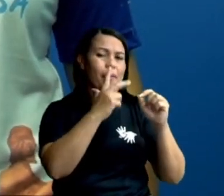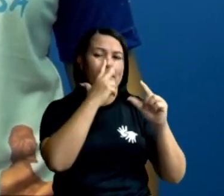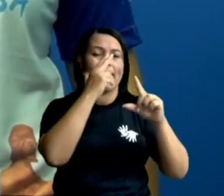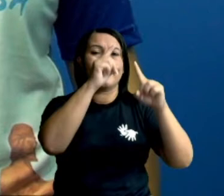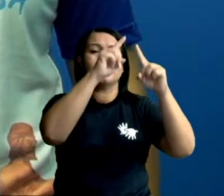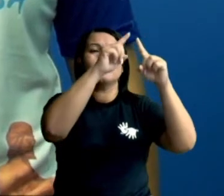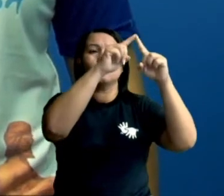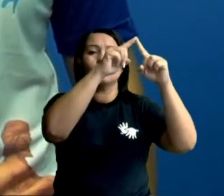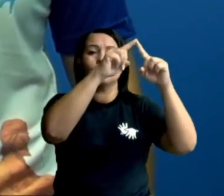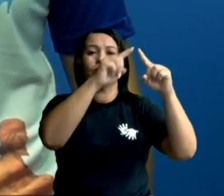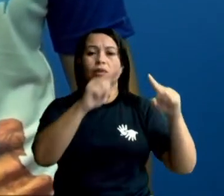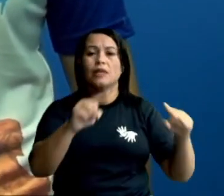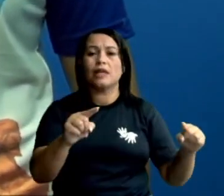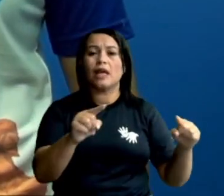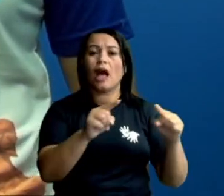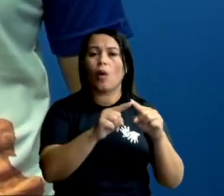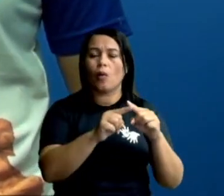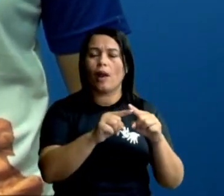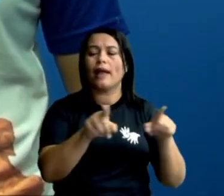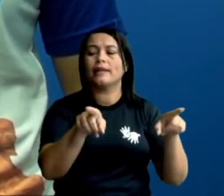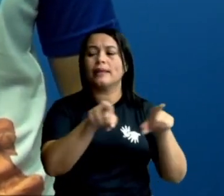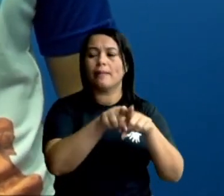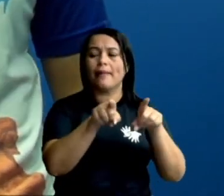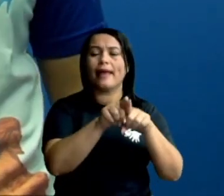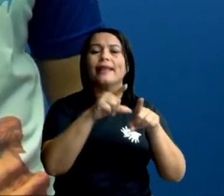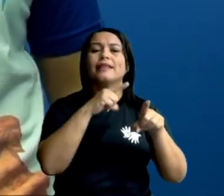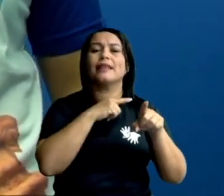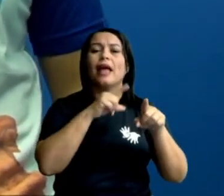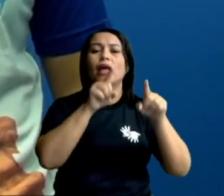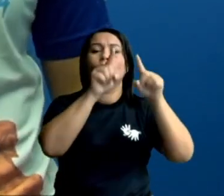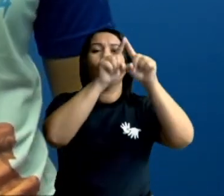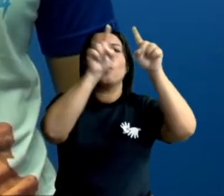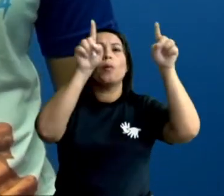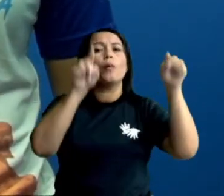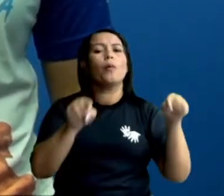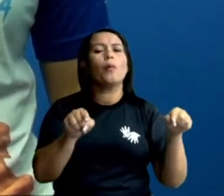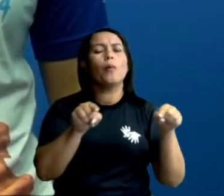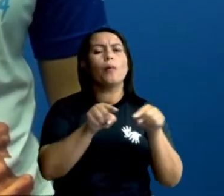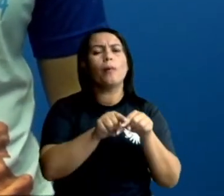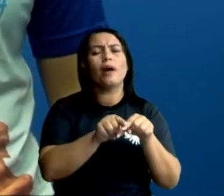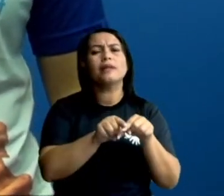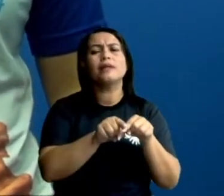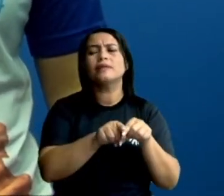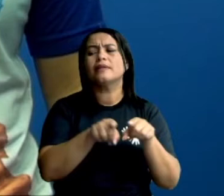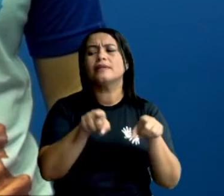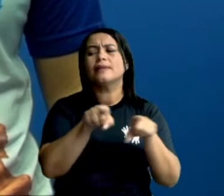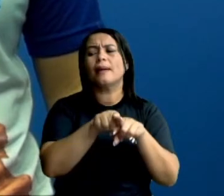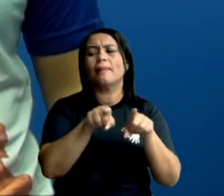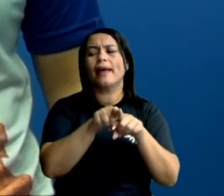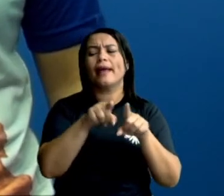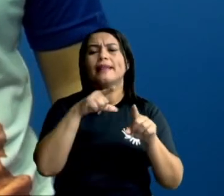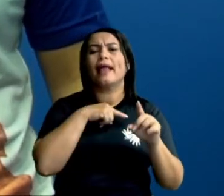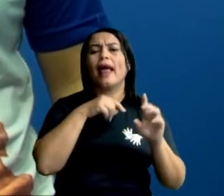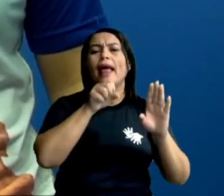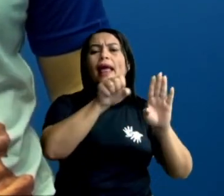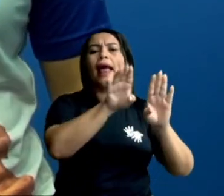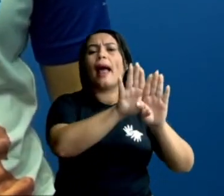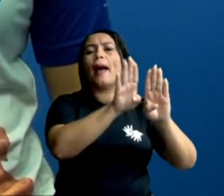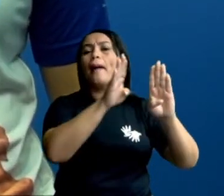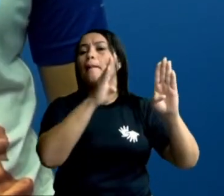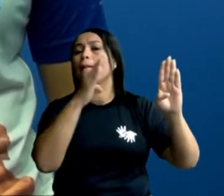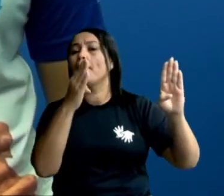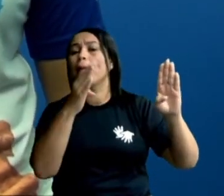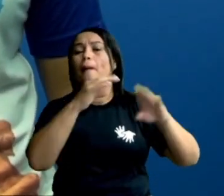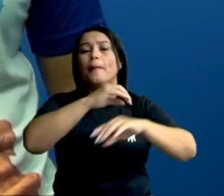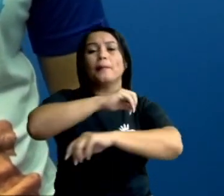um formato quadricular também, tá certo? E tem lá, ó, tem a portinha,